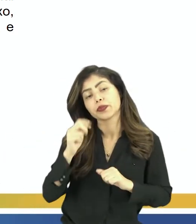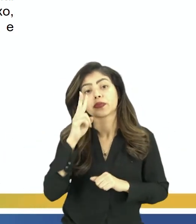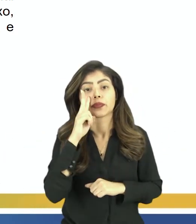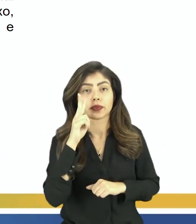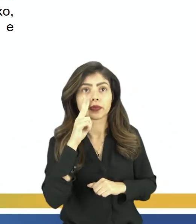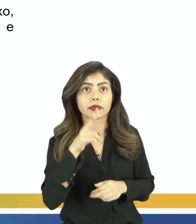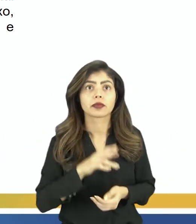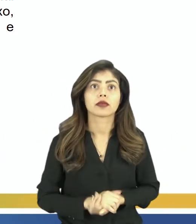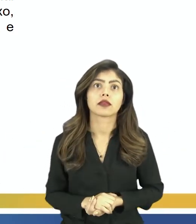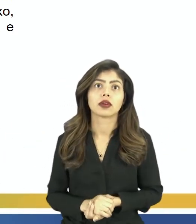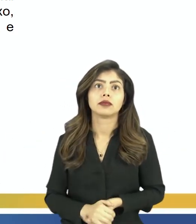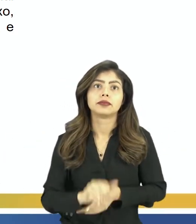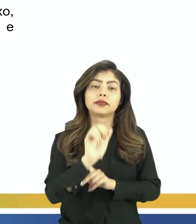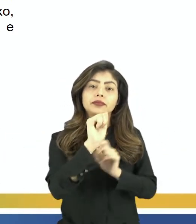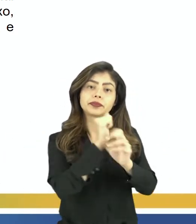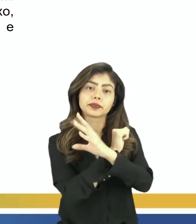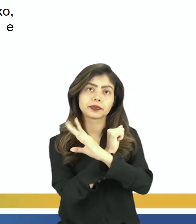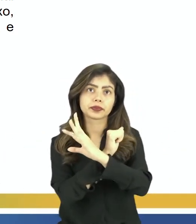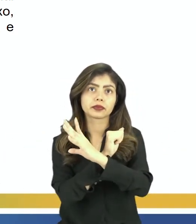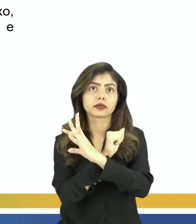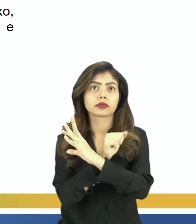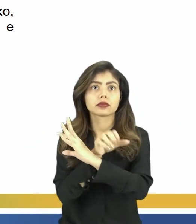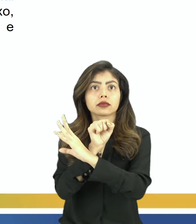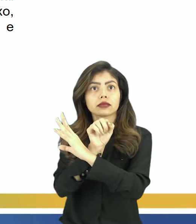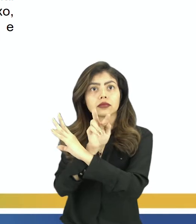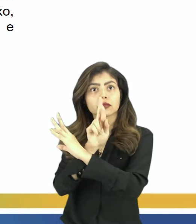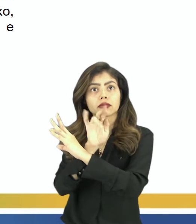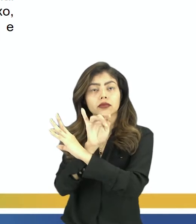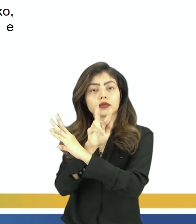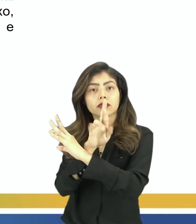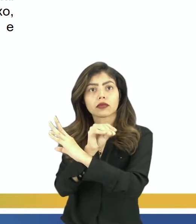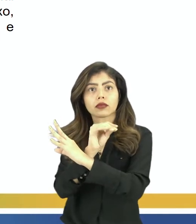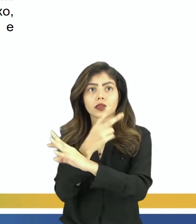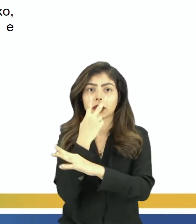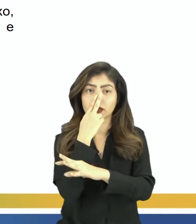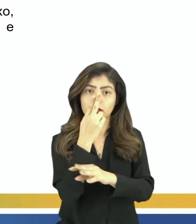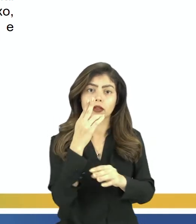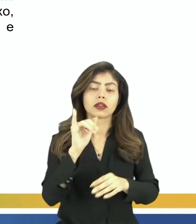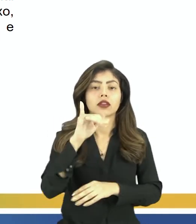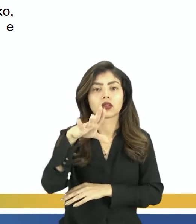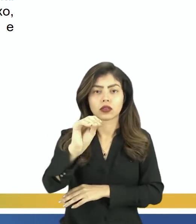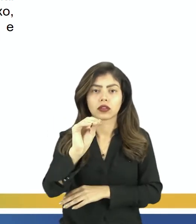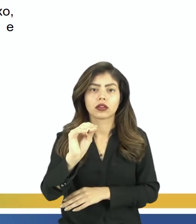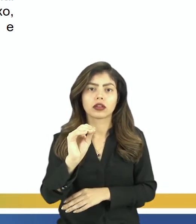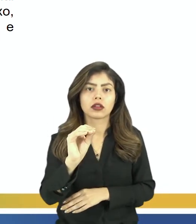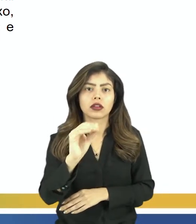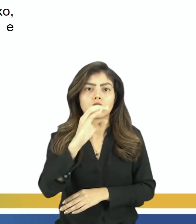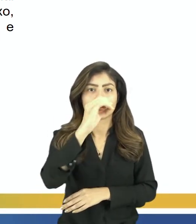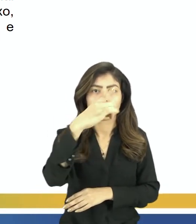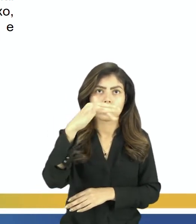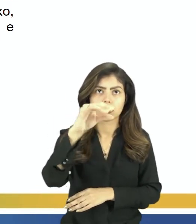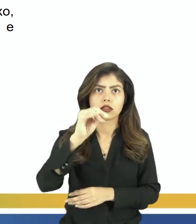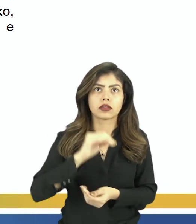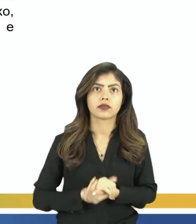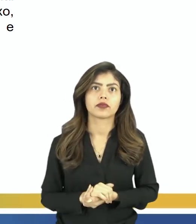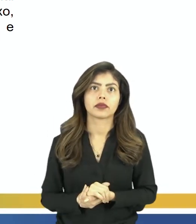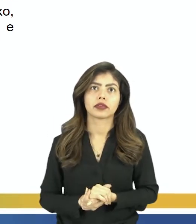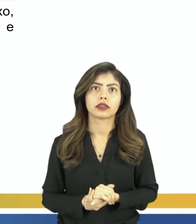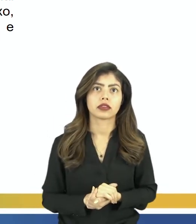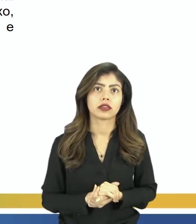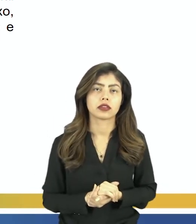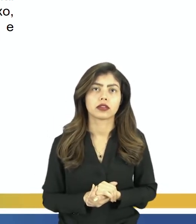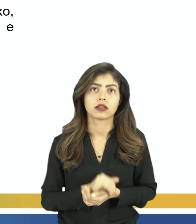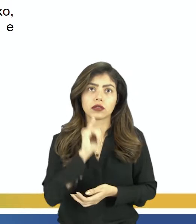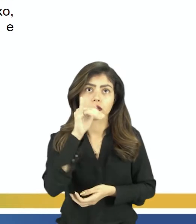ó, ácido sulfúrico, se a terminação é ico, vai ter a presença do oxigênio, e se é o sulfúrico, a gente tem a presença do